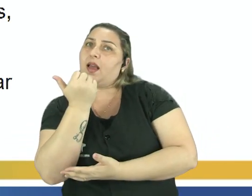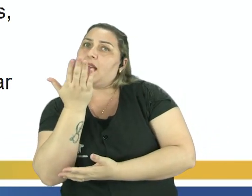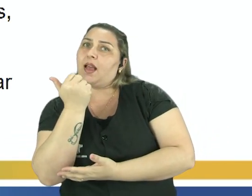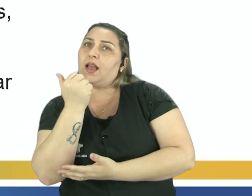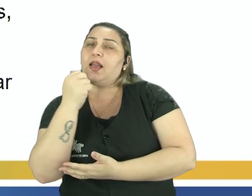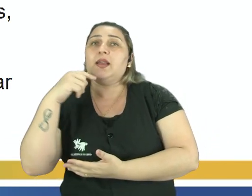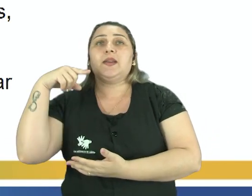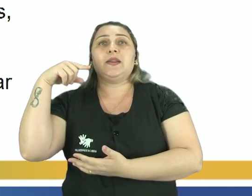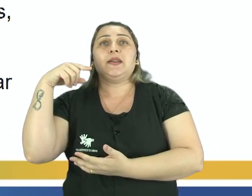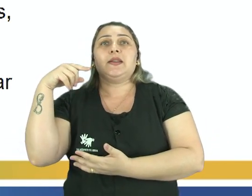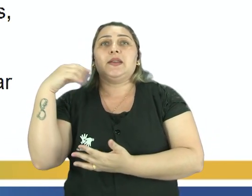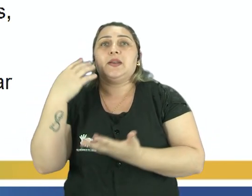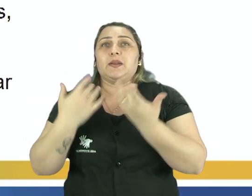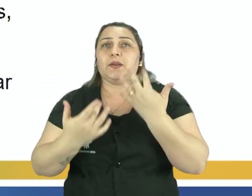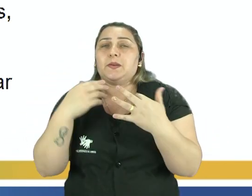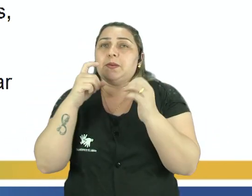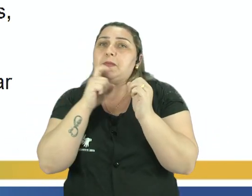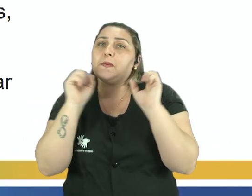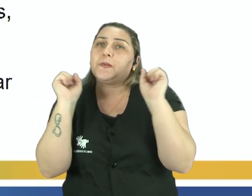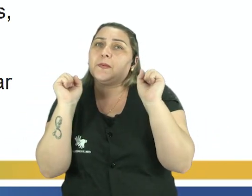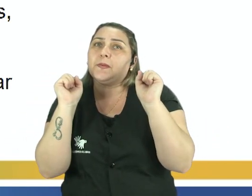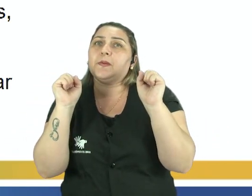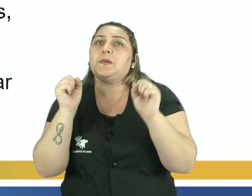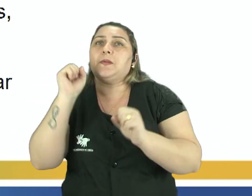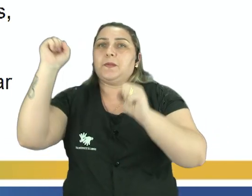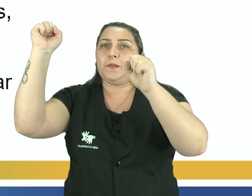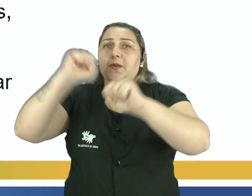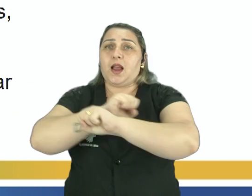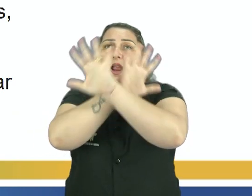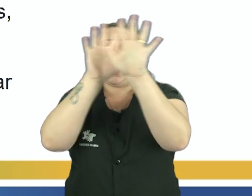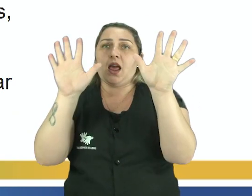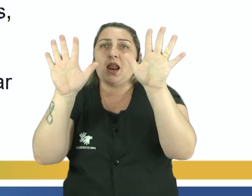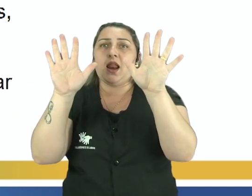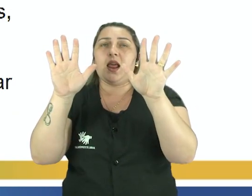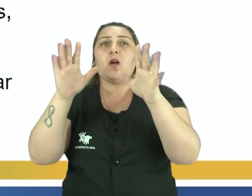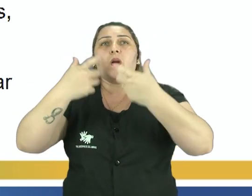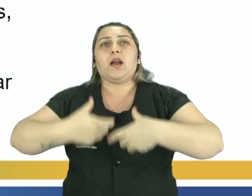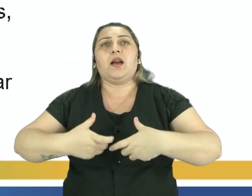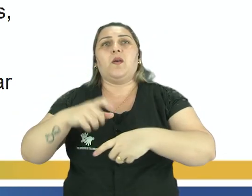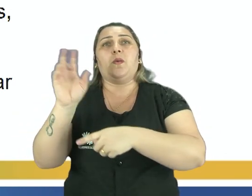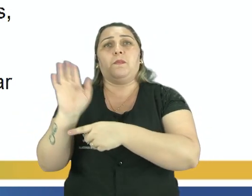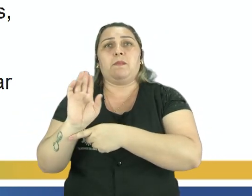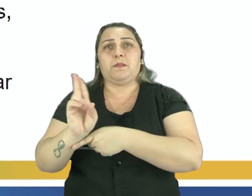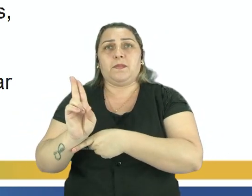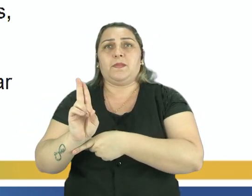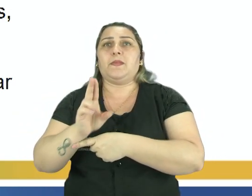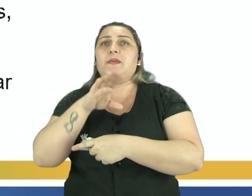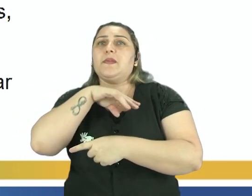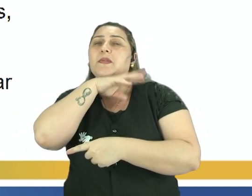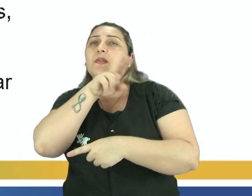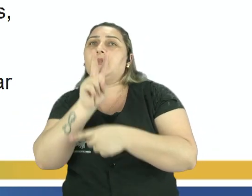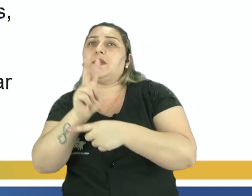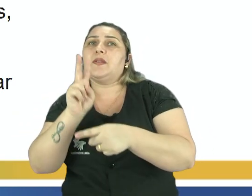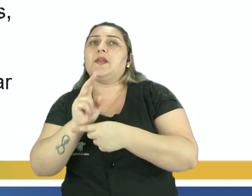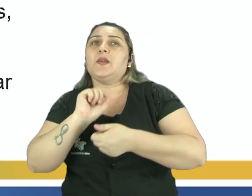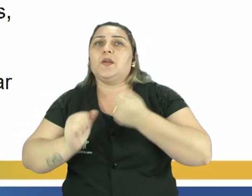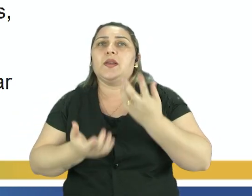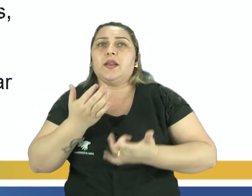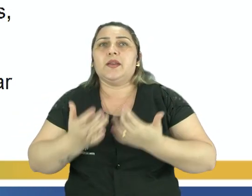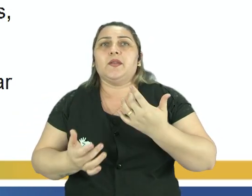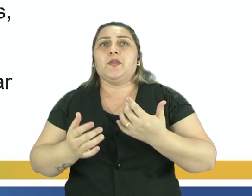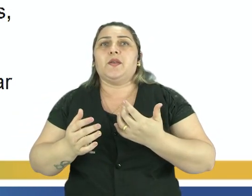cozinhar alimentos, aquecer-se do frio e iluminar. Letra D, ele era utilizado para defender-se de animais, cozinhar